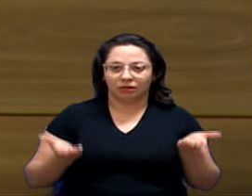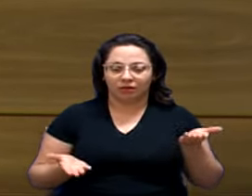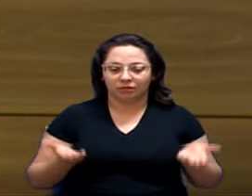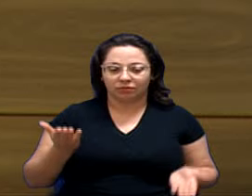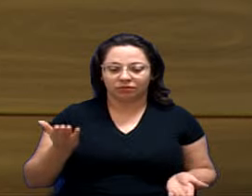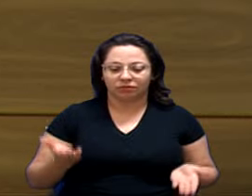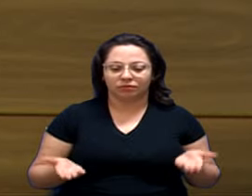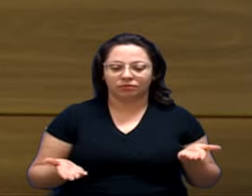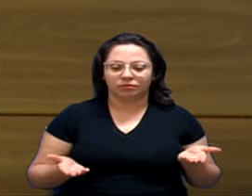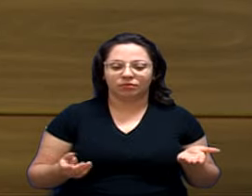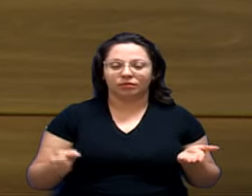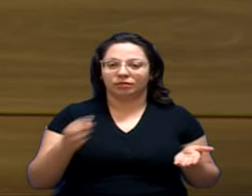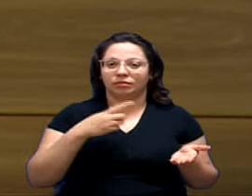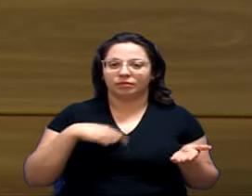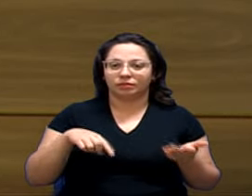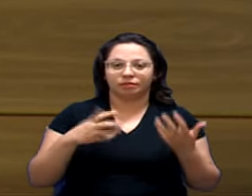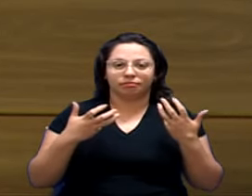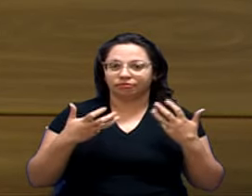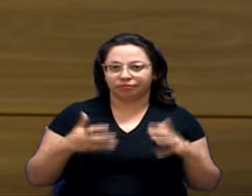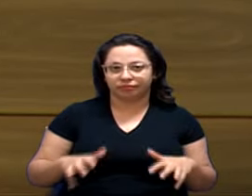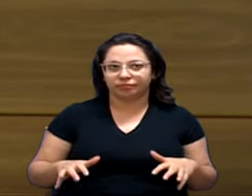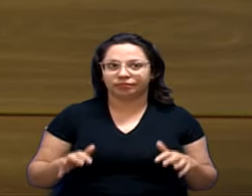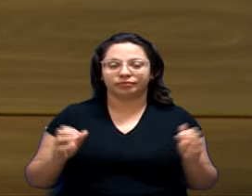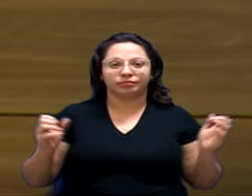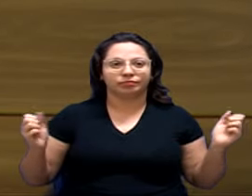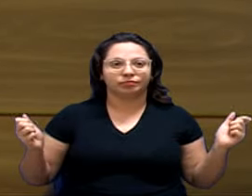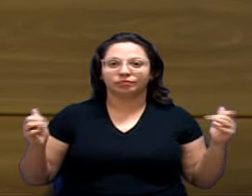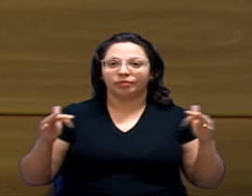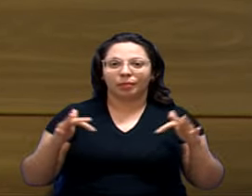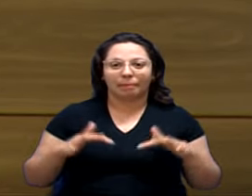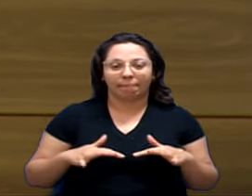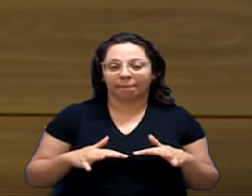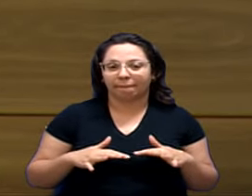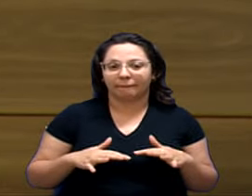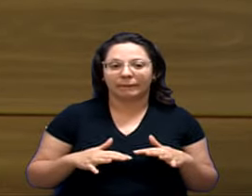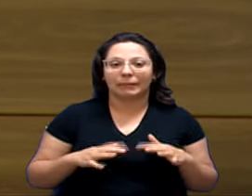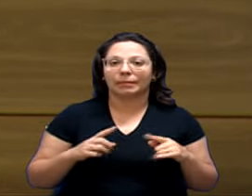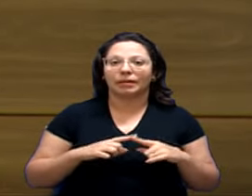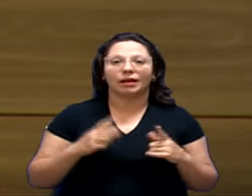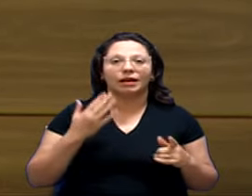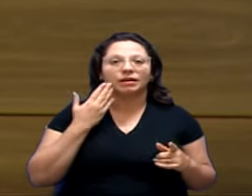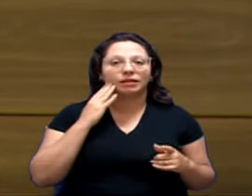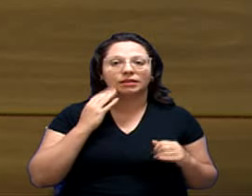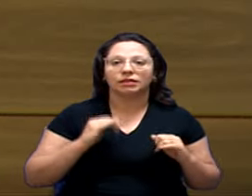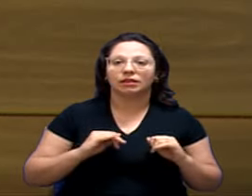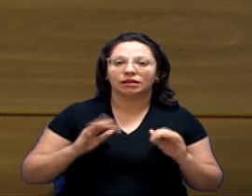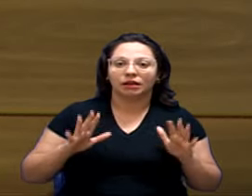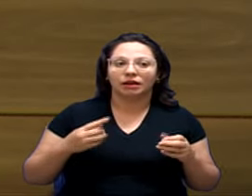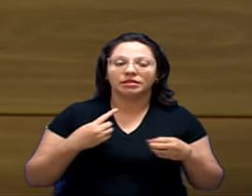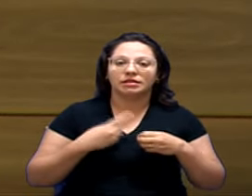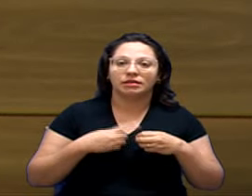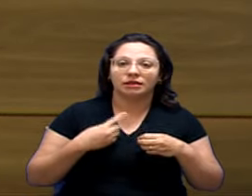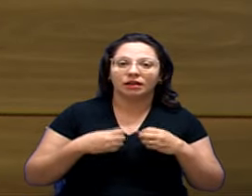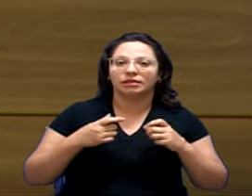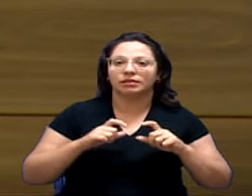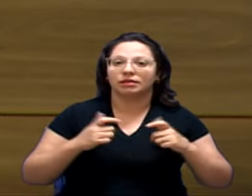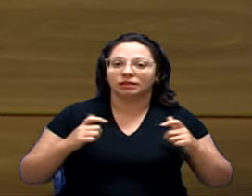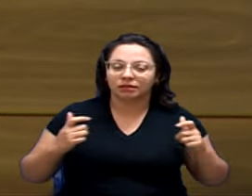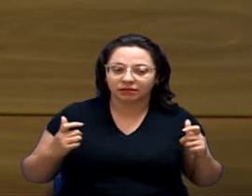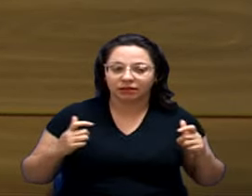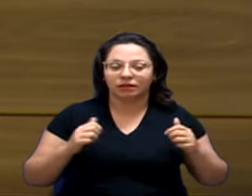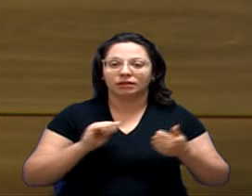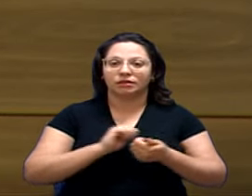eh não é adensar de de uma certa maneira Mas entender o que a cidade tá crescendo e tentar